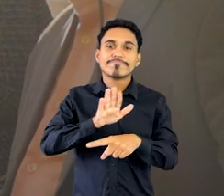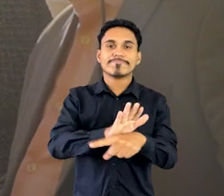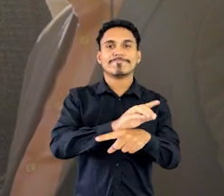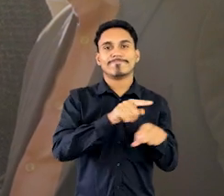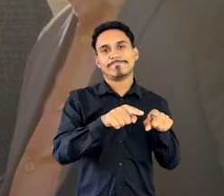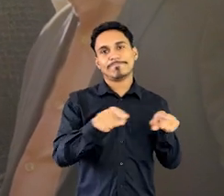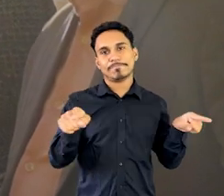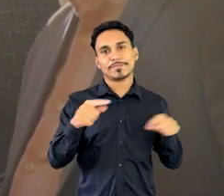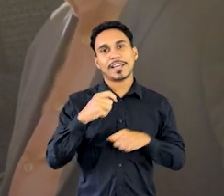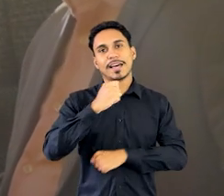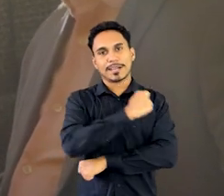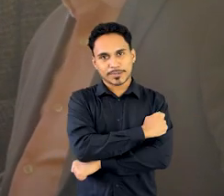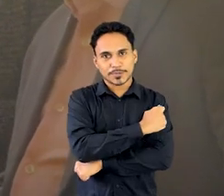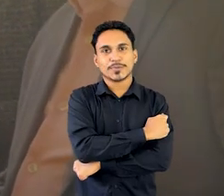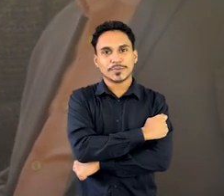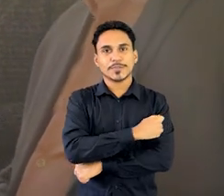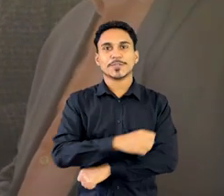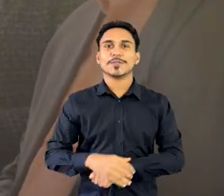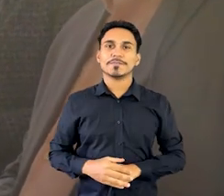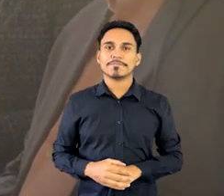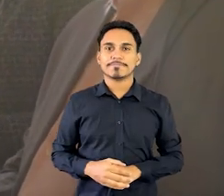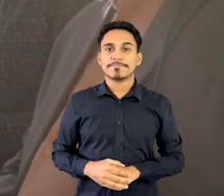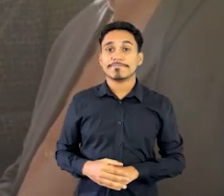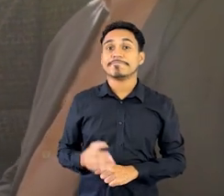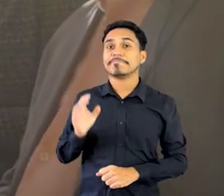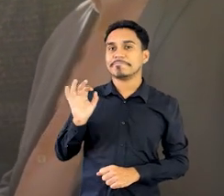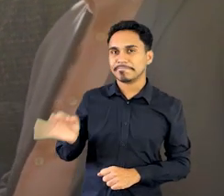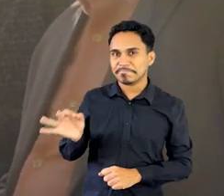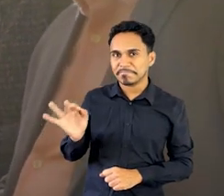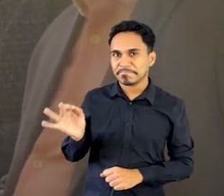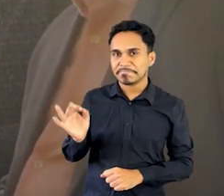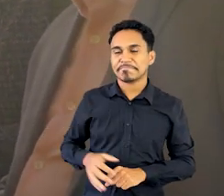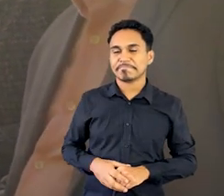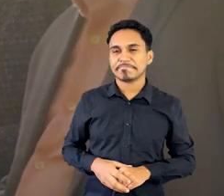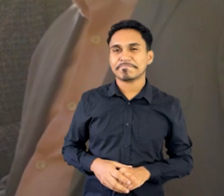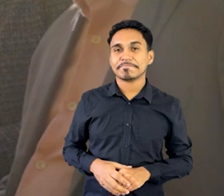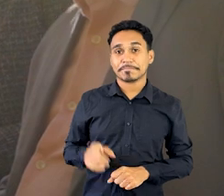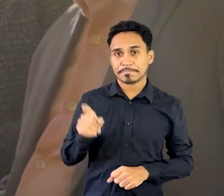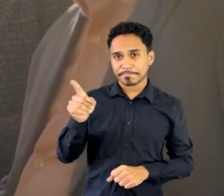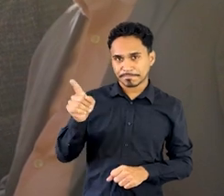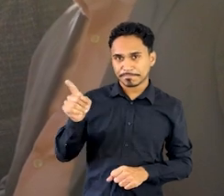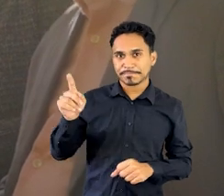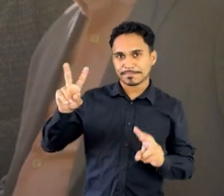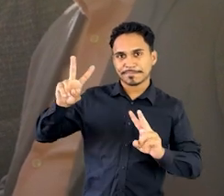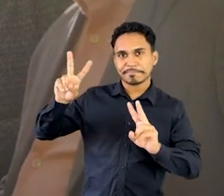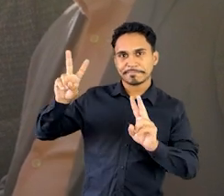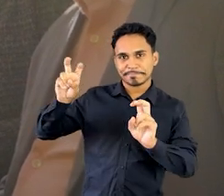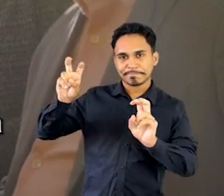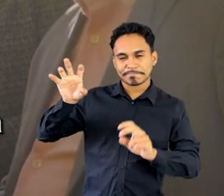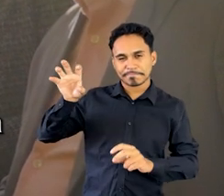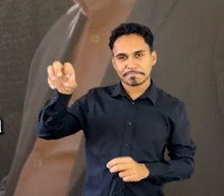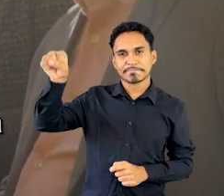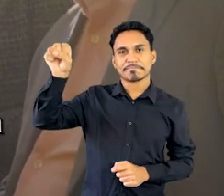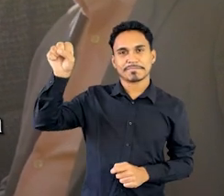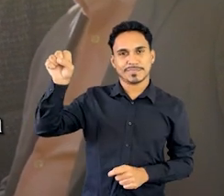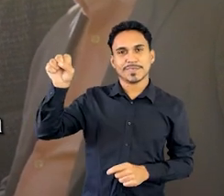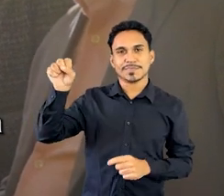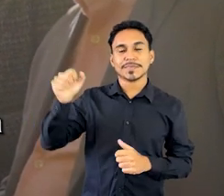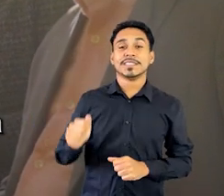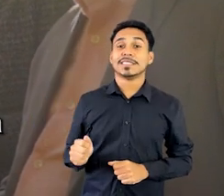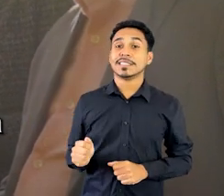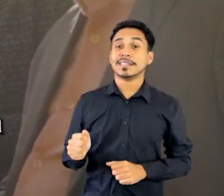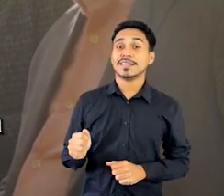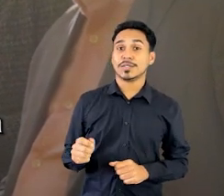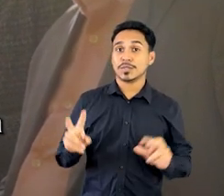estudante é a ponta Claro importantíssimo esse trabalho e aliás Fernanda pegando o gancho que você fez pegando um